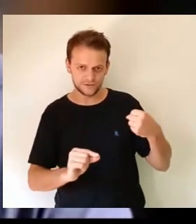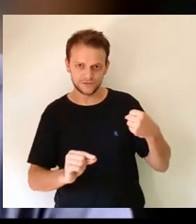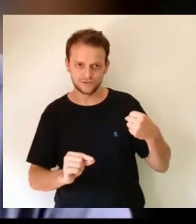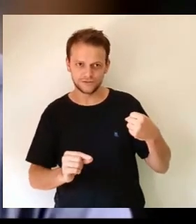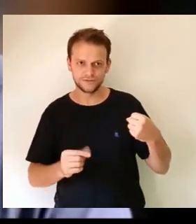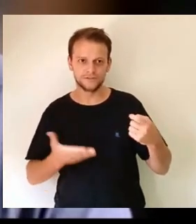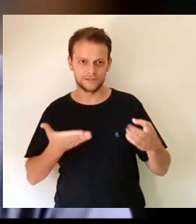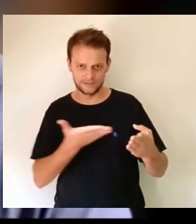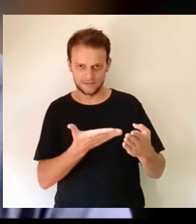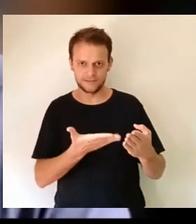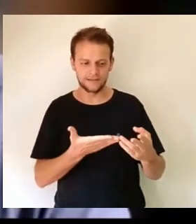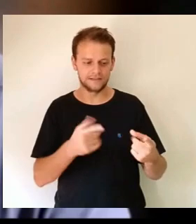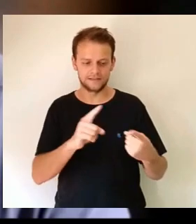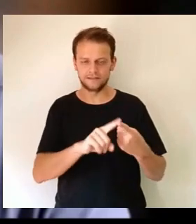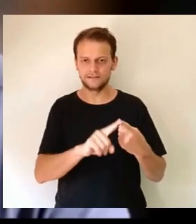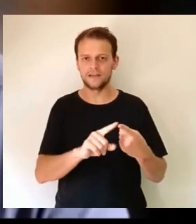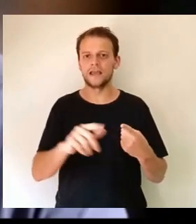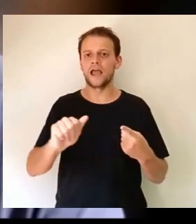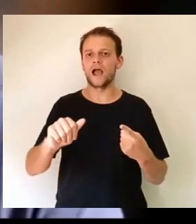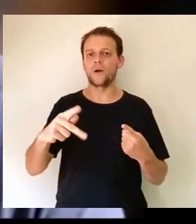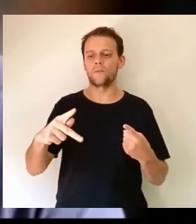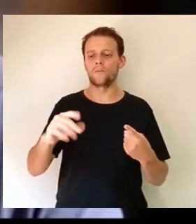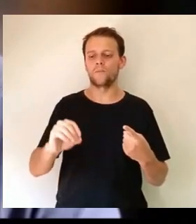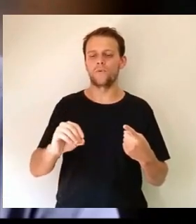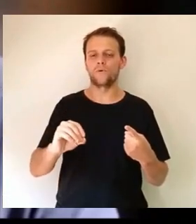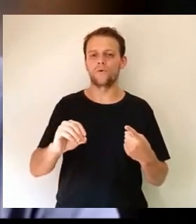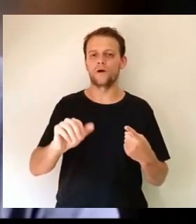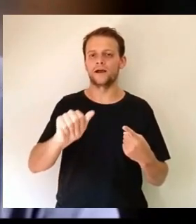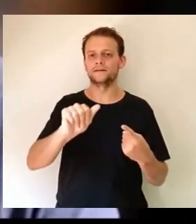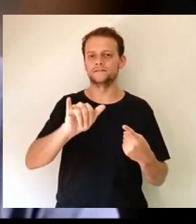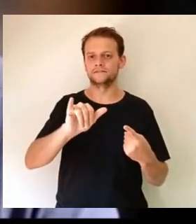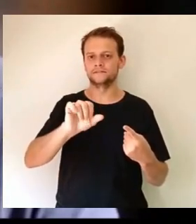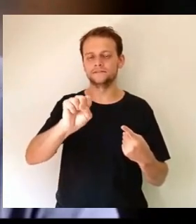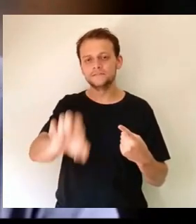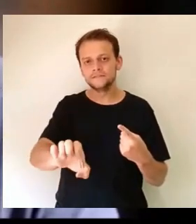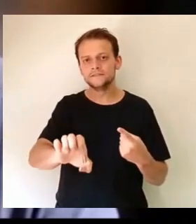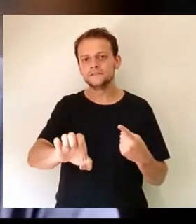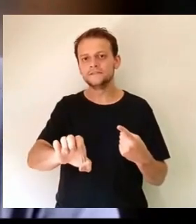esses artigos que é do Apoia-se. Então,